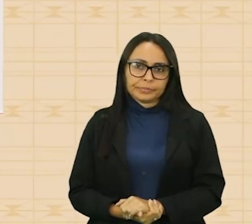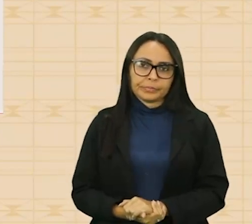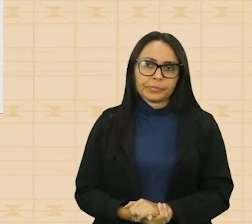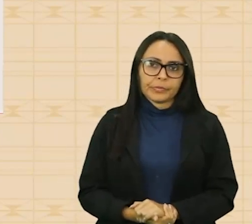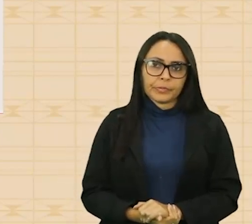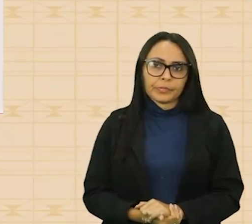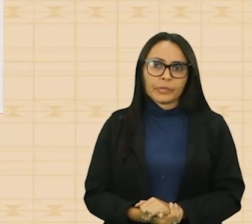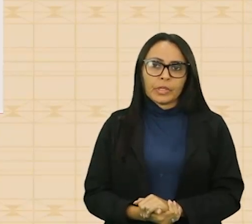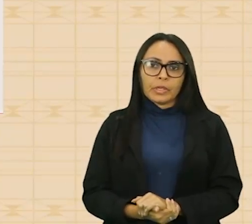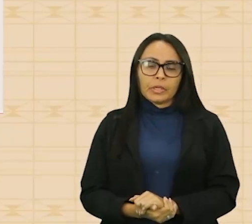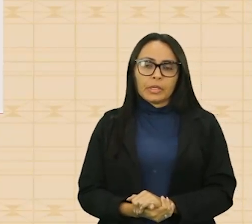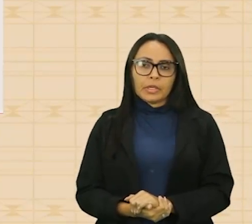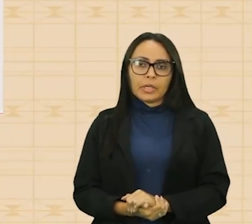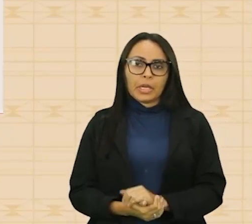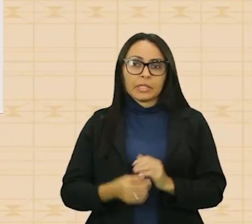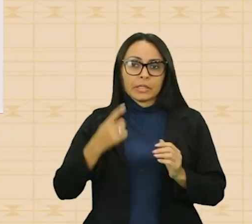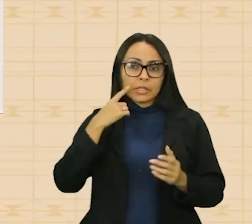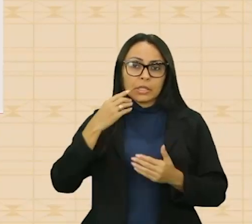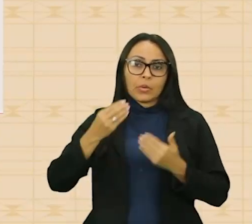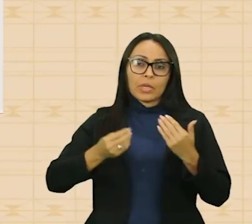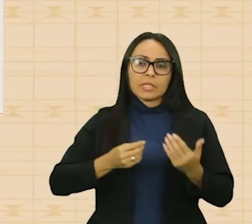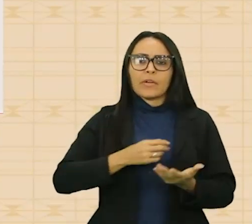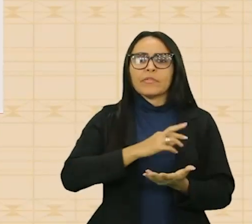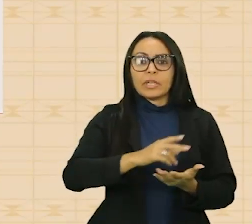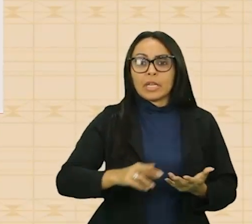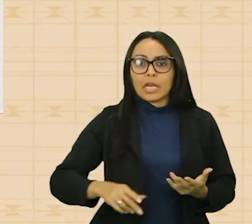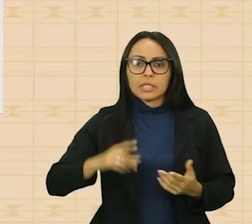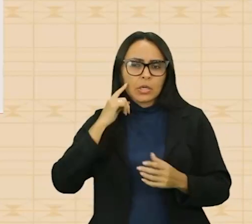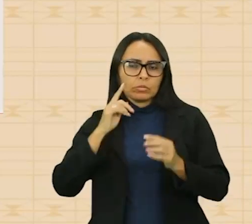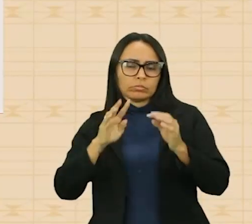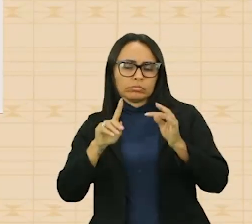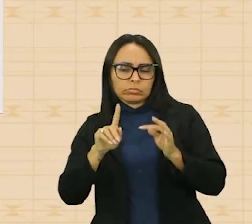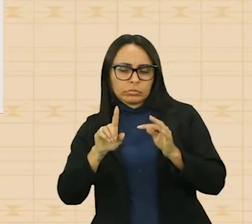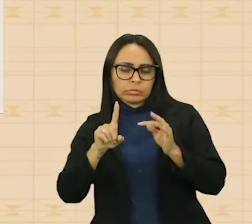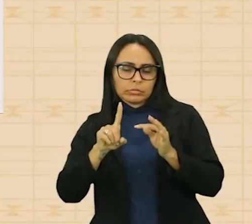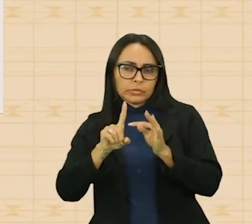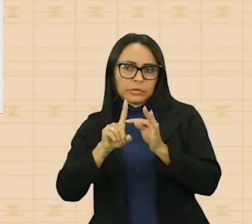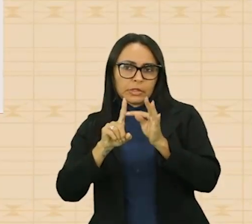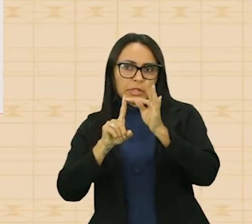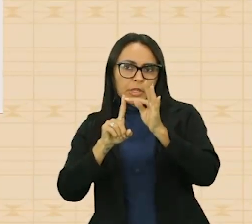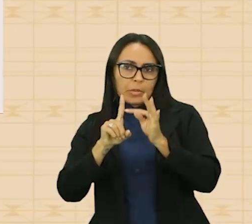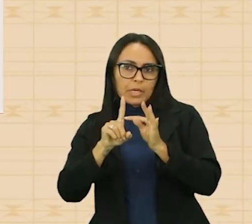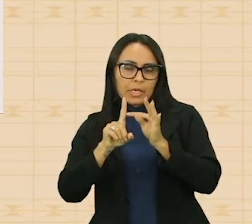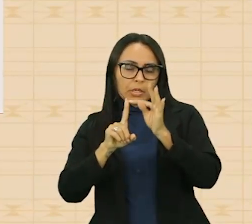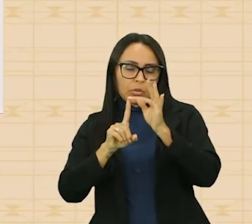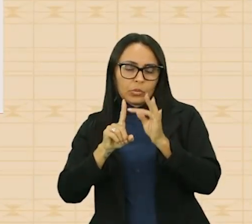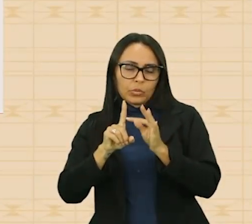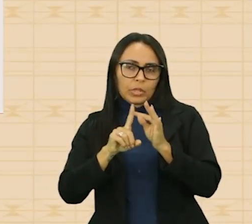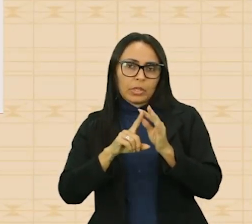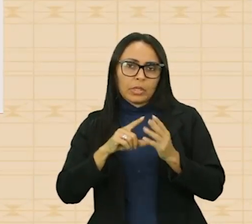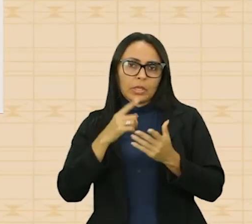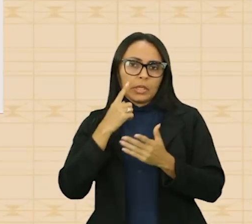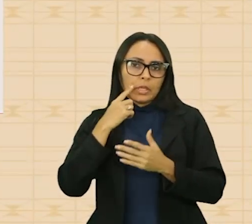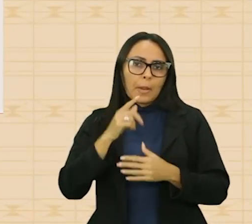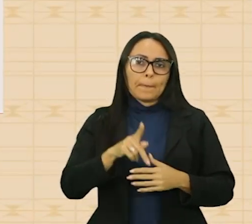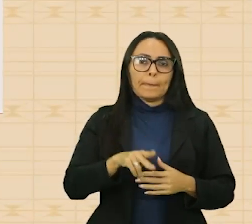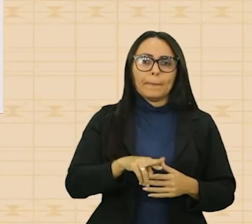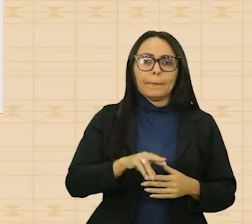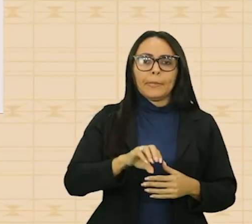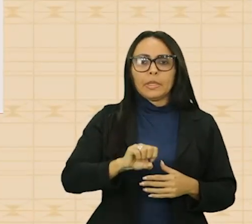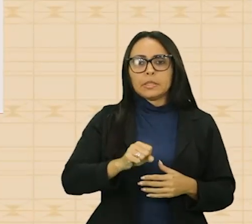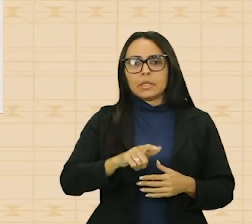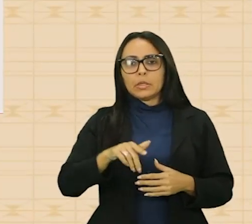o ar frio desce. Então, essa variação de temperatura, que vai ocasionar também uma variação na pressão, é que promove aí